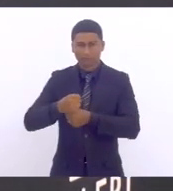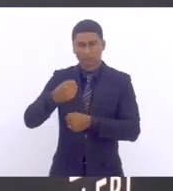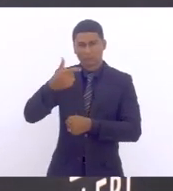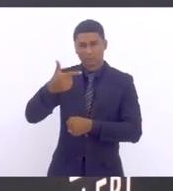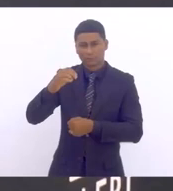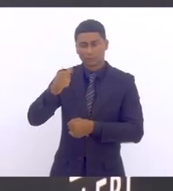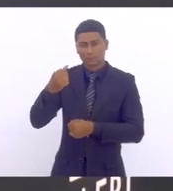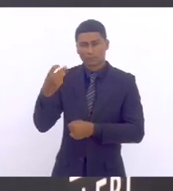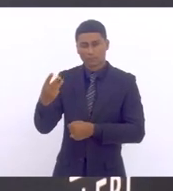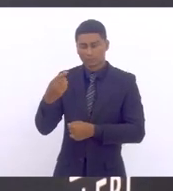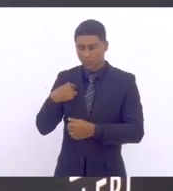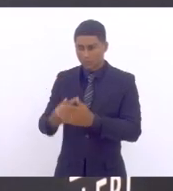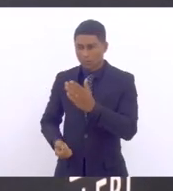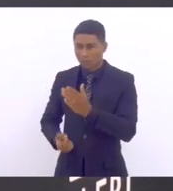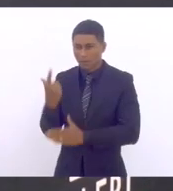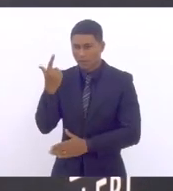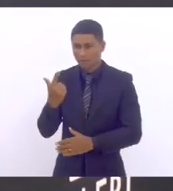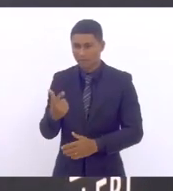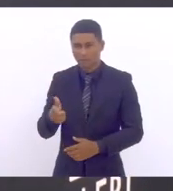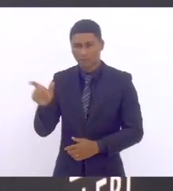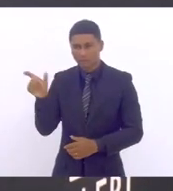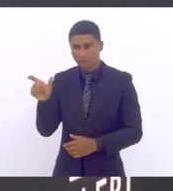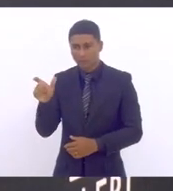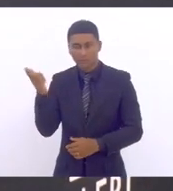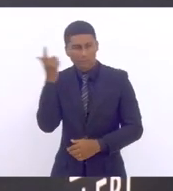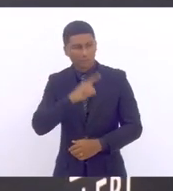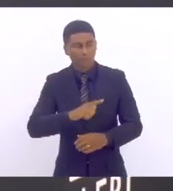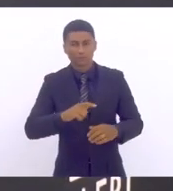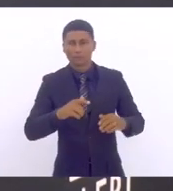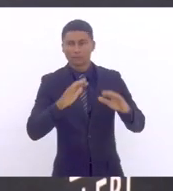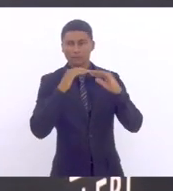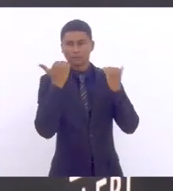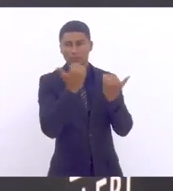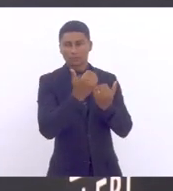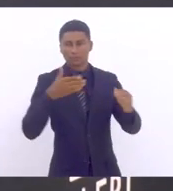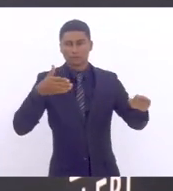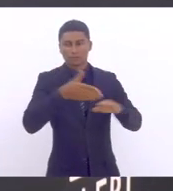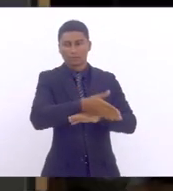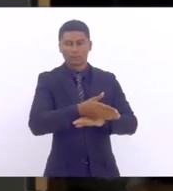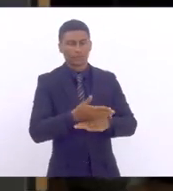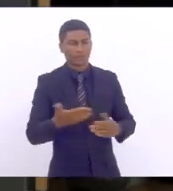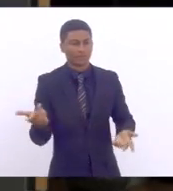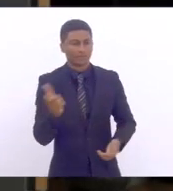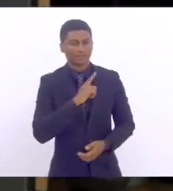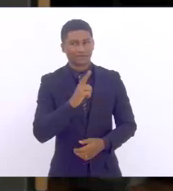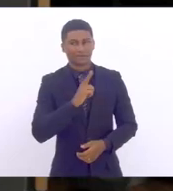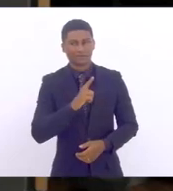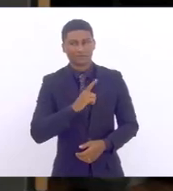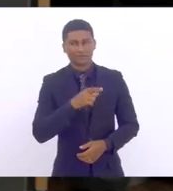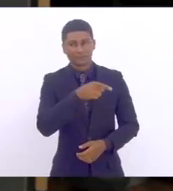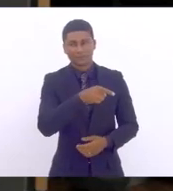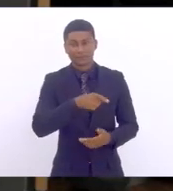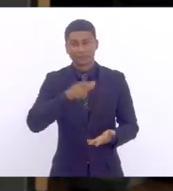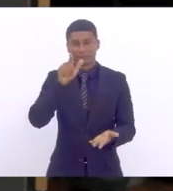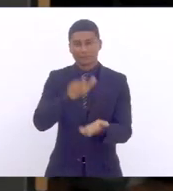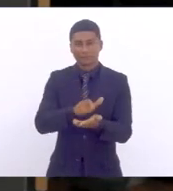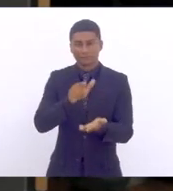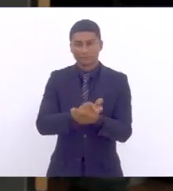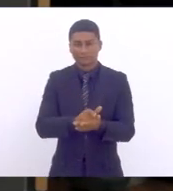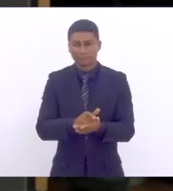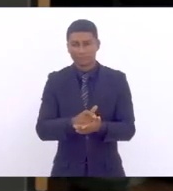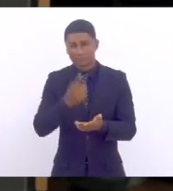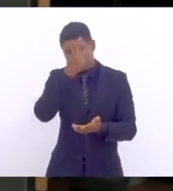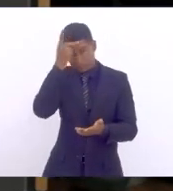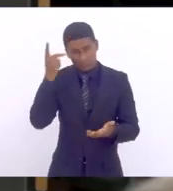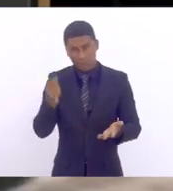isso aqui, eu comprava o ingresso e adentrava no estádio. Aí tem aquele curral lá, que aí tem um papel, que vários